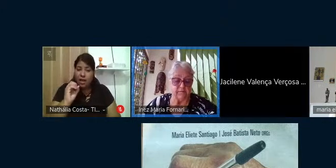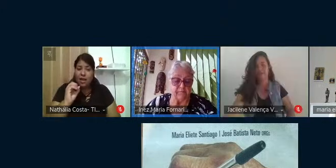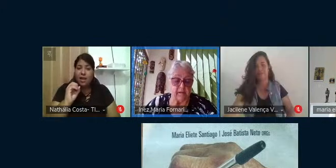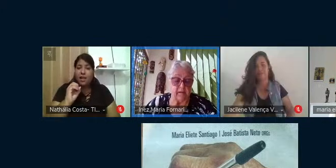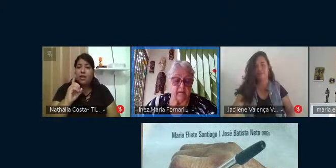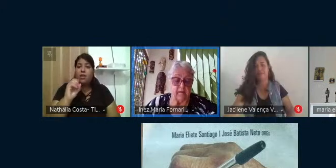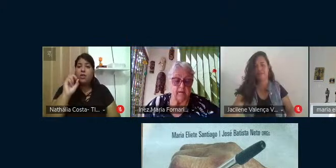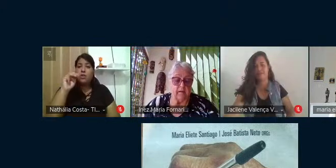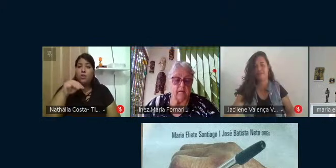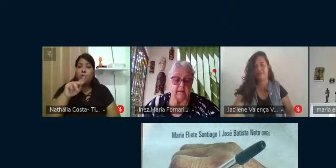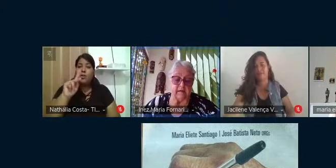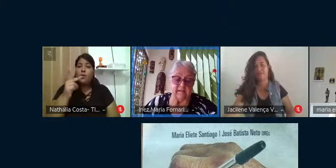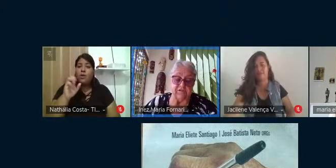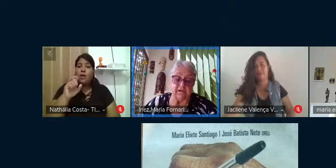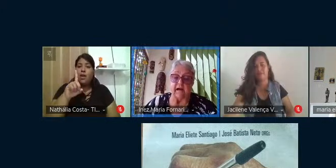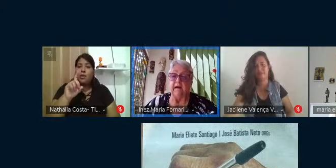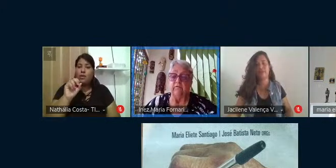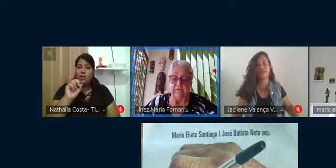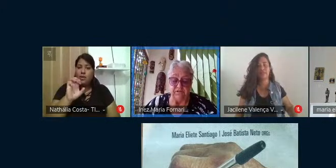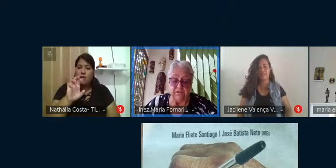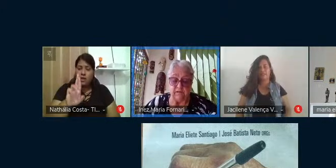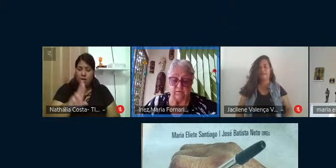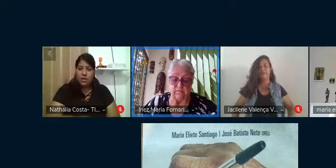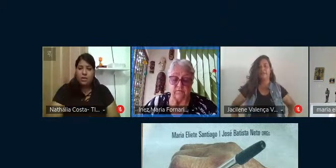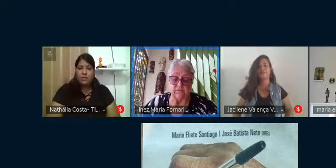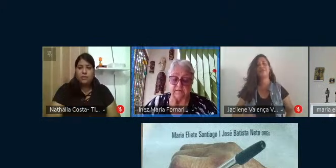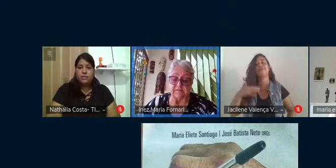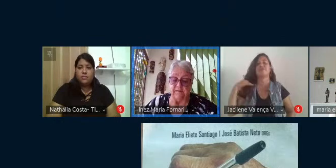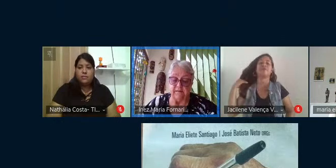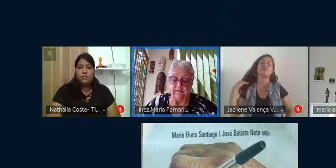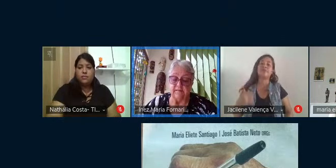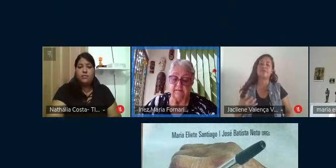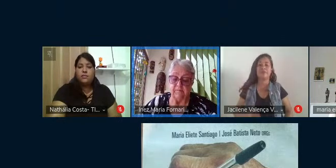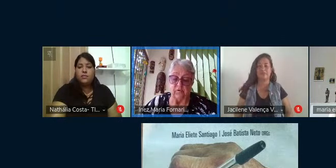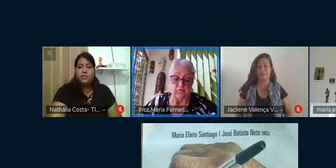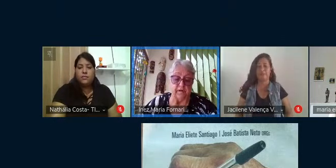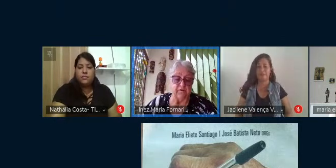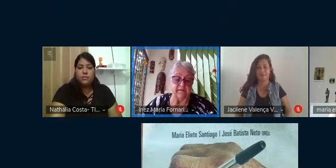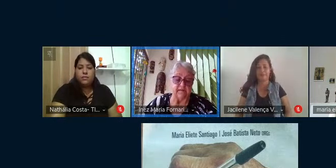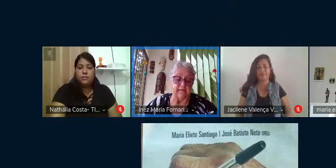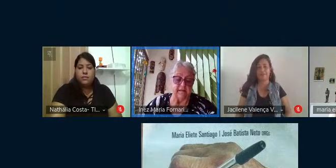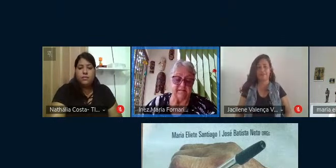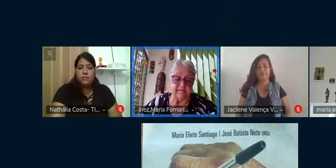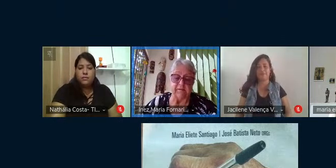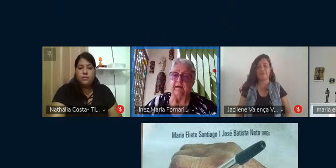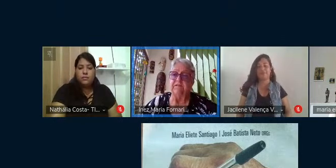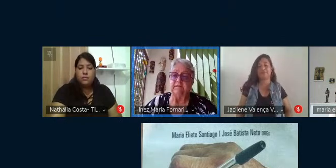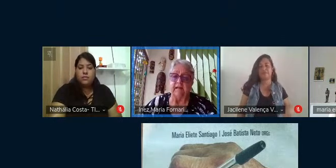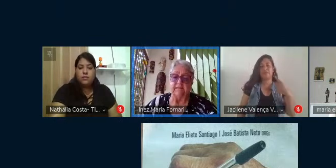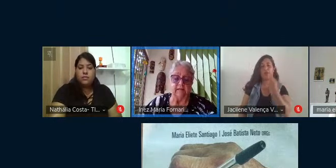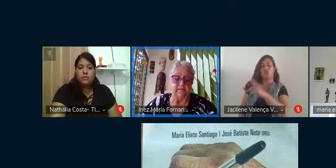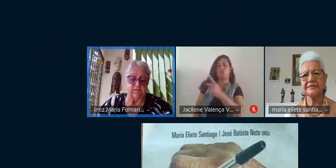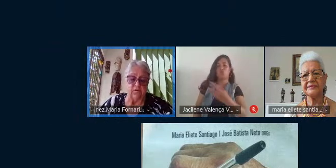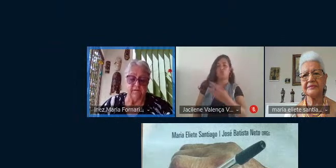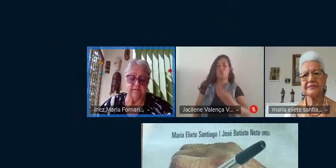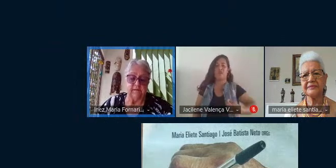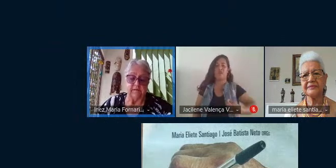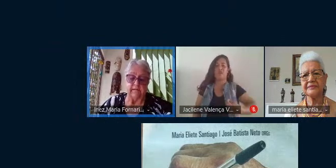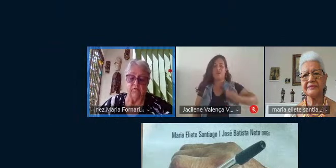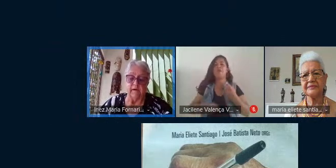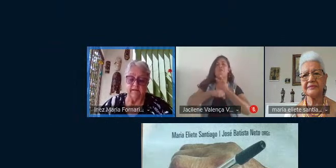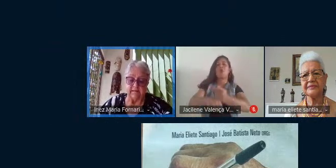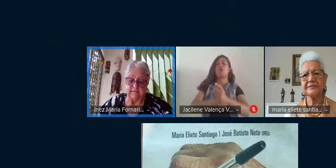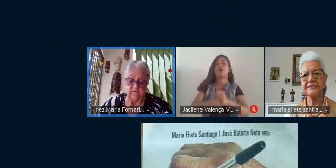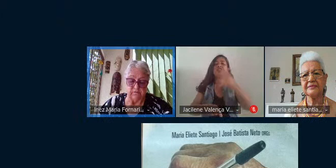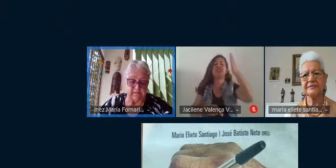Dom Helder, que dedicaram, dedicam suas vidas procurando entender e sistematizar as questões